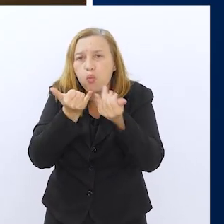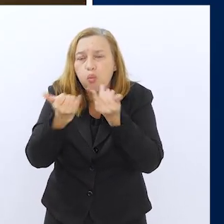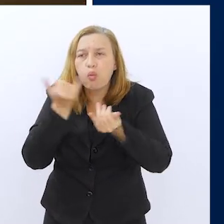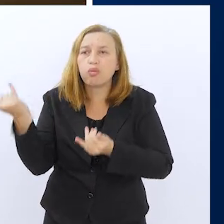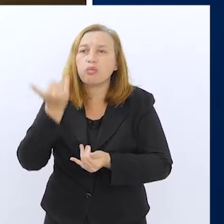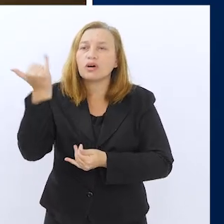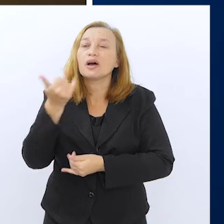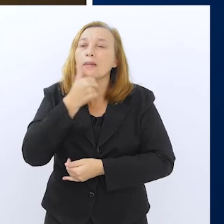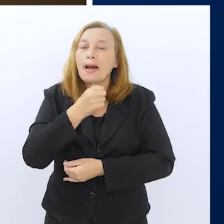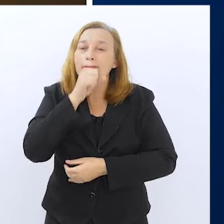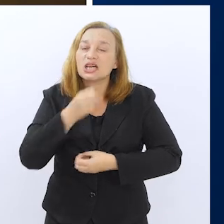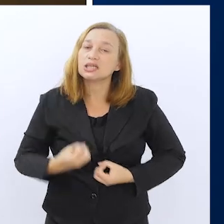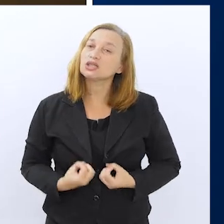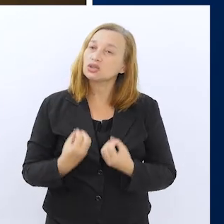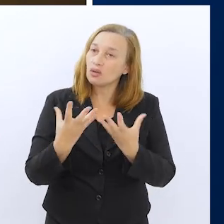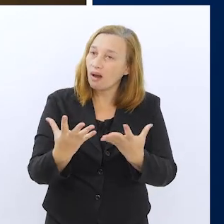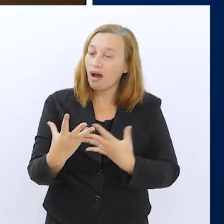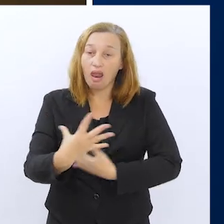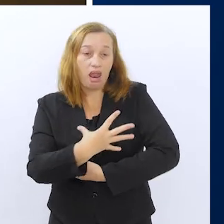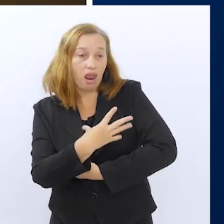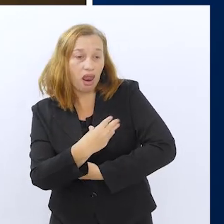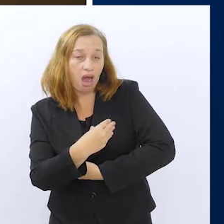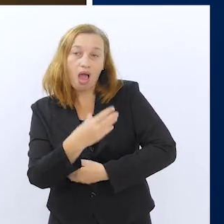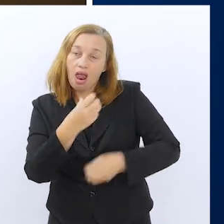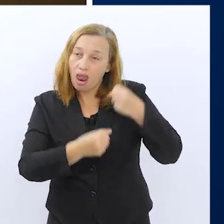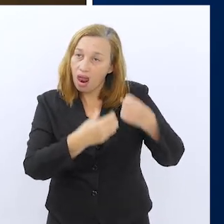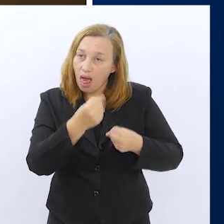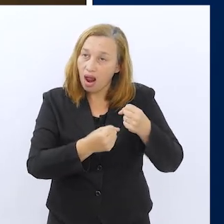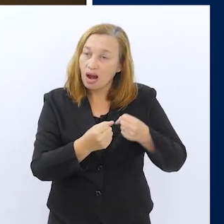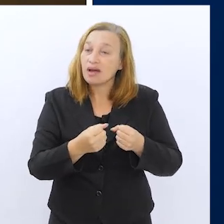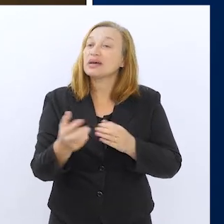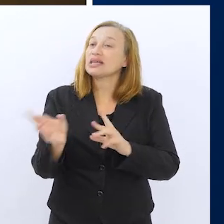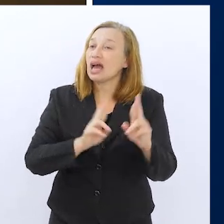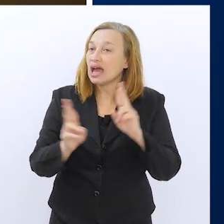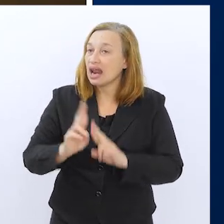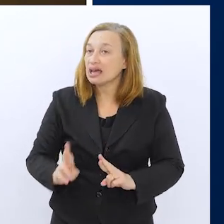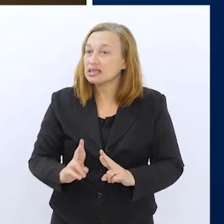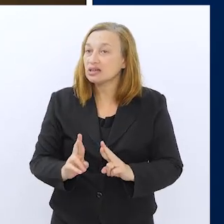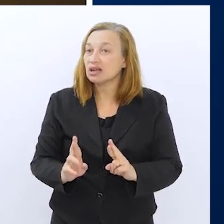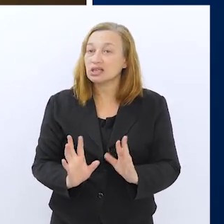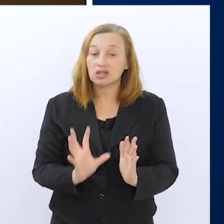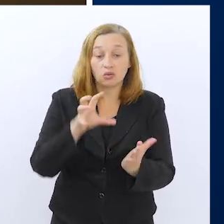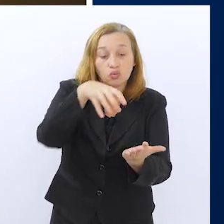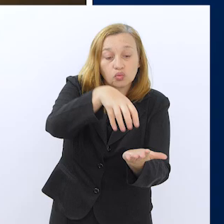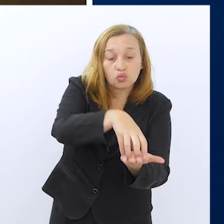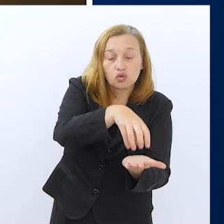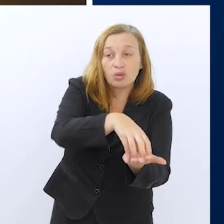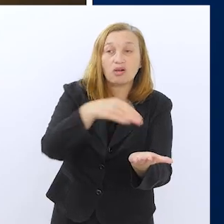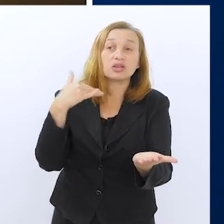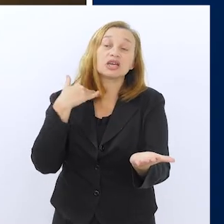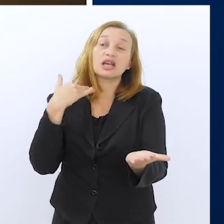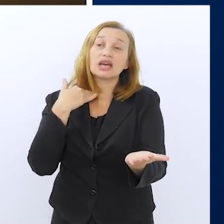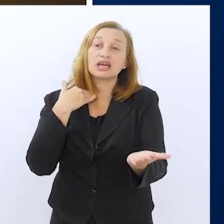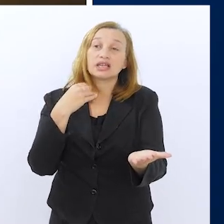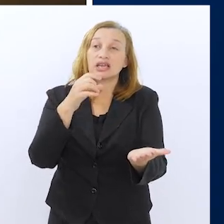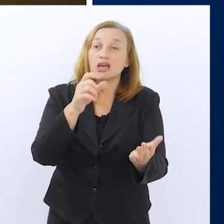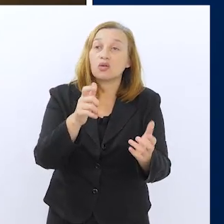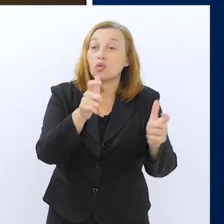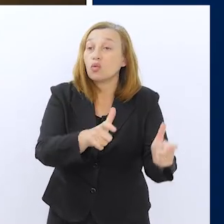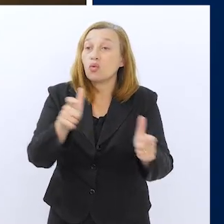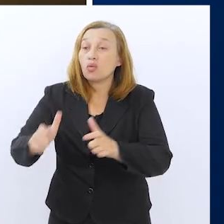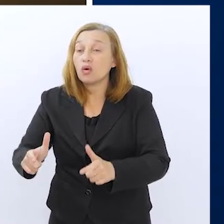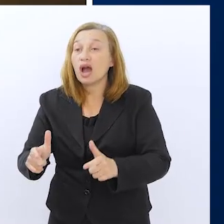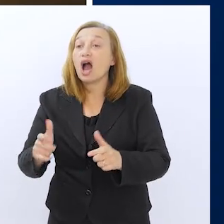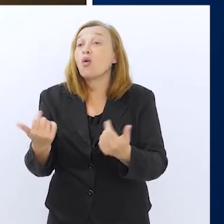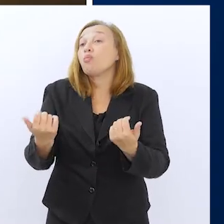e informações úteis para essas mães que desejam doar leite. Eles vão passar a relação dos bancos de leite, o que que você precisa